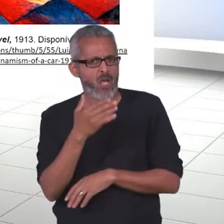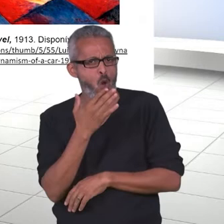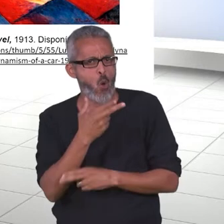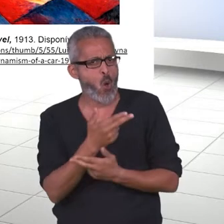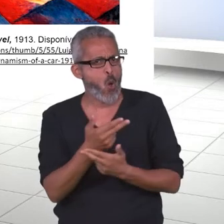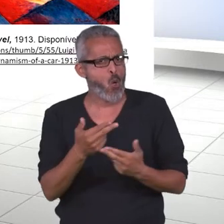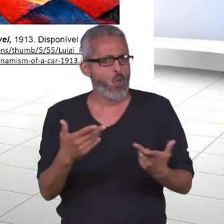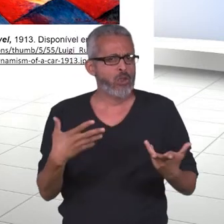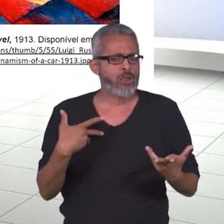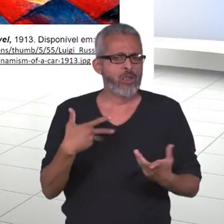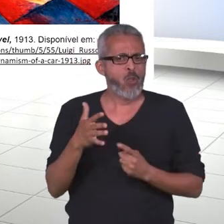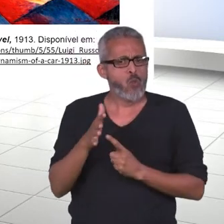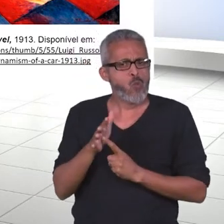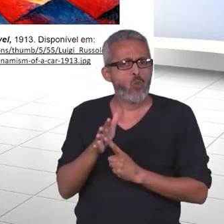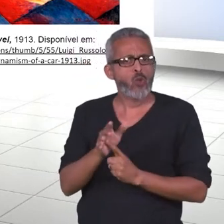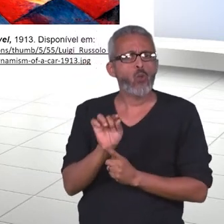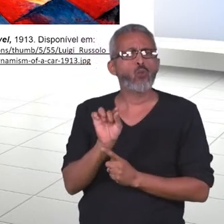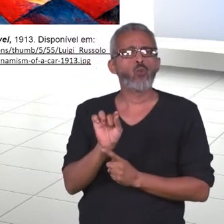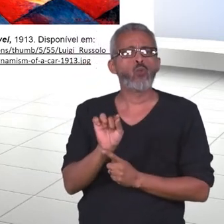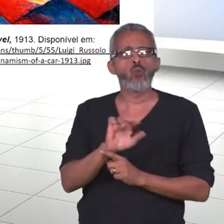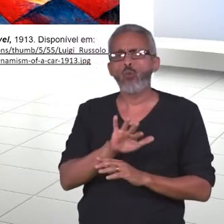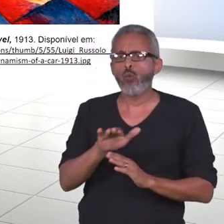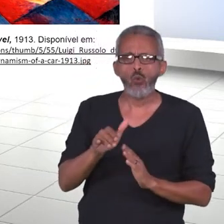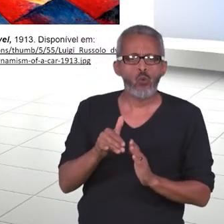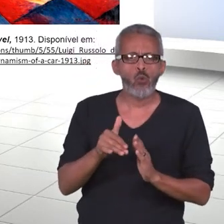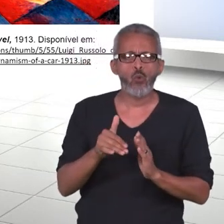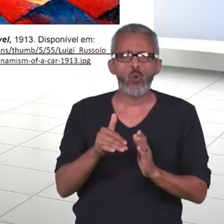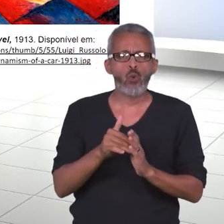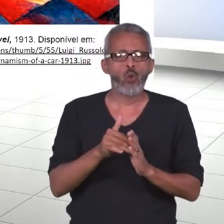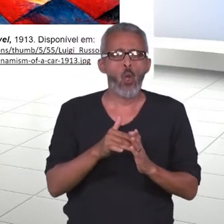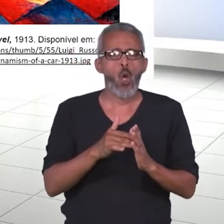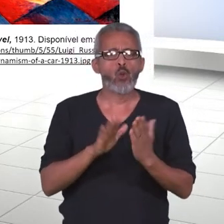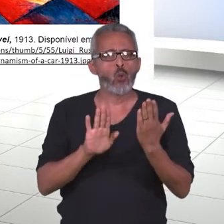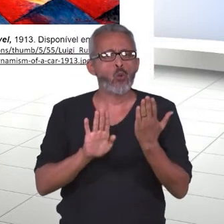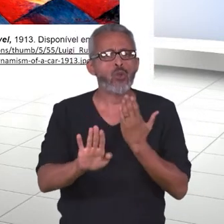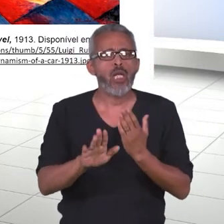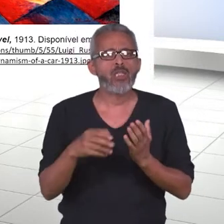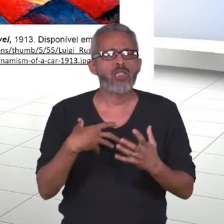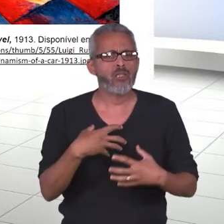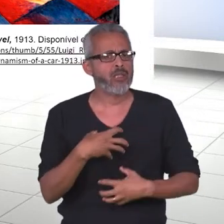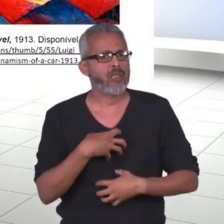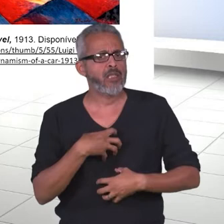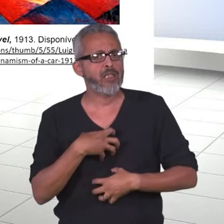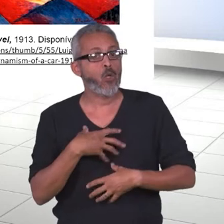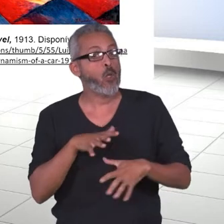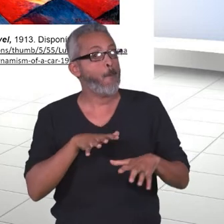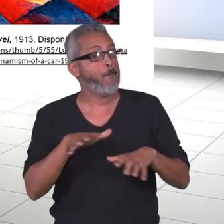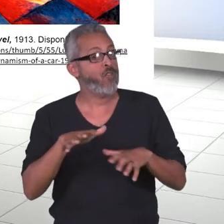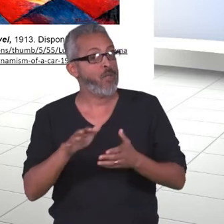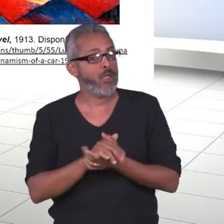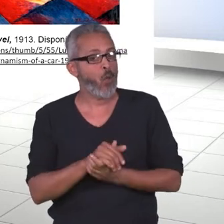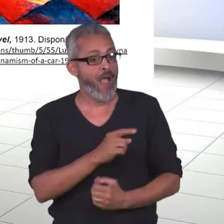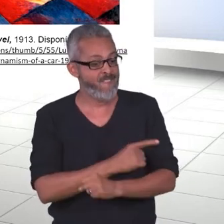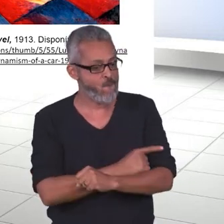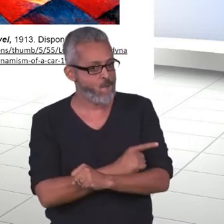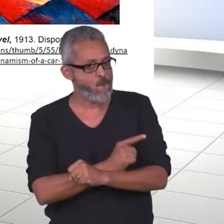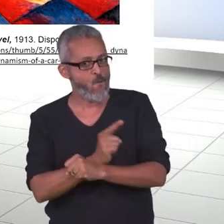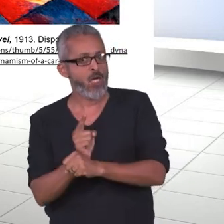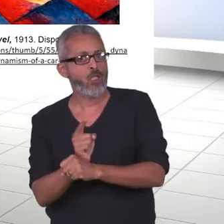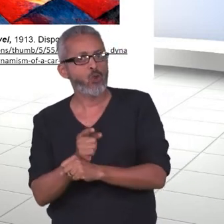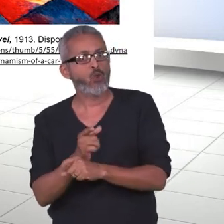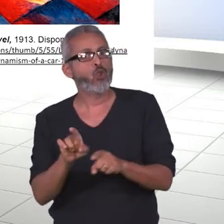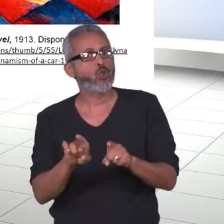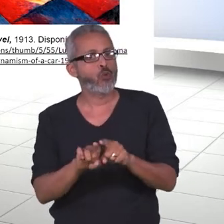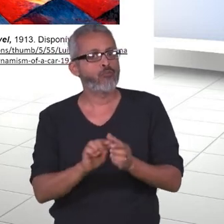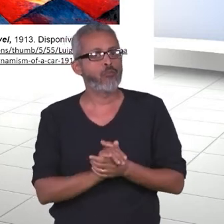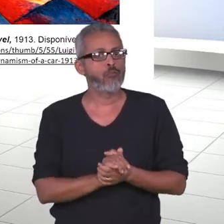essas cores, que vão ilustrar com todo esse contraste a sensação de movimento e